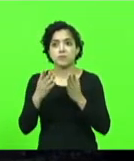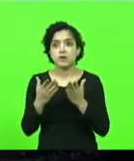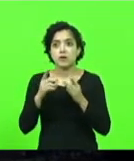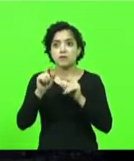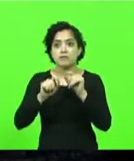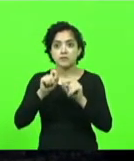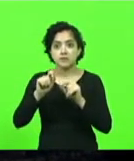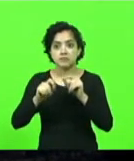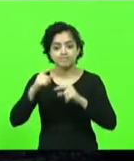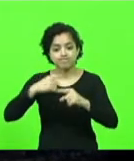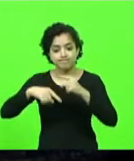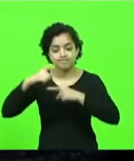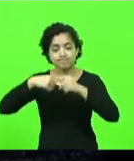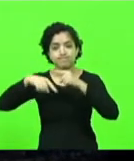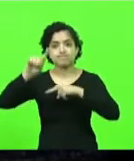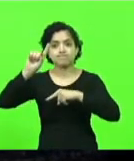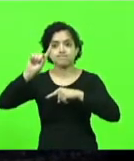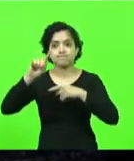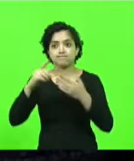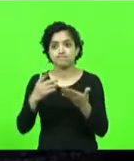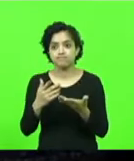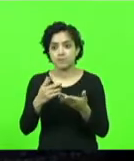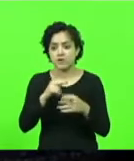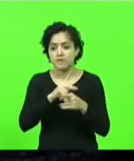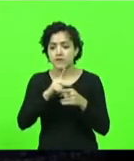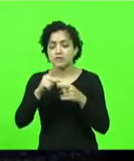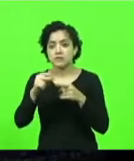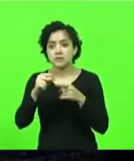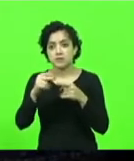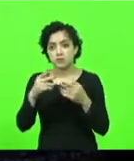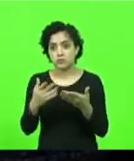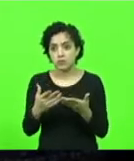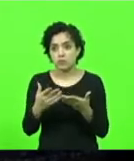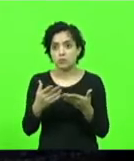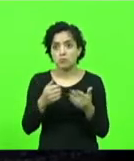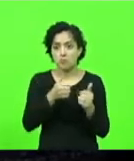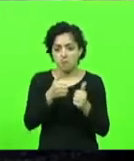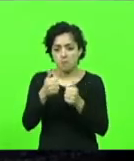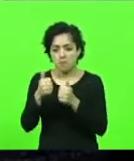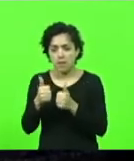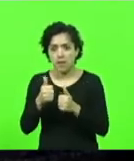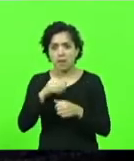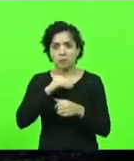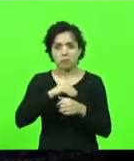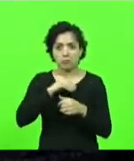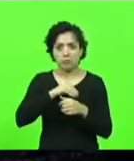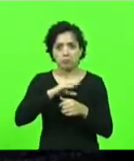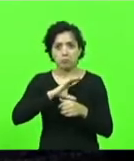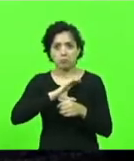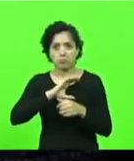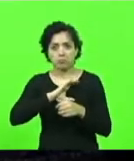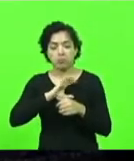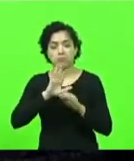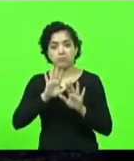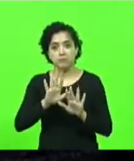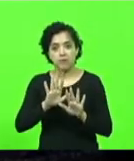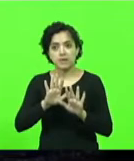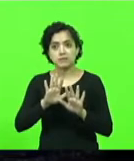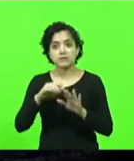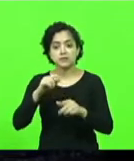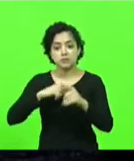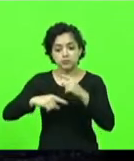superação vencedor não é apenas o bem-sucedido afortunado Mas quem consegue